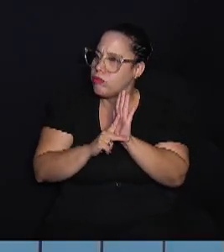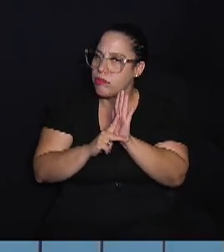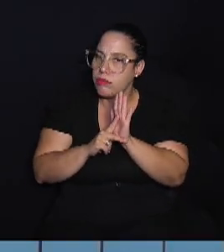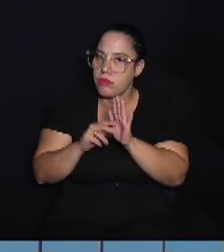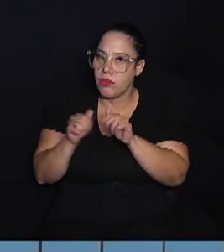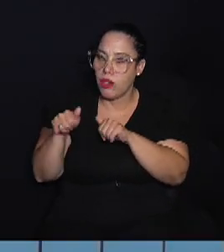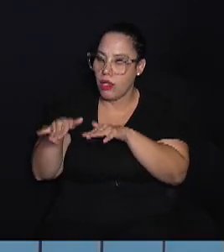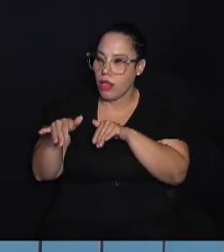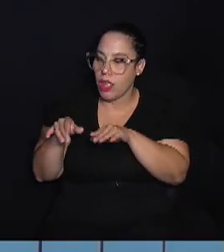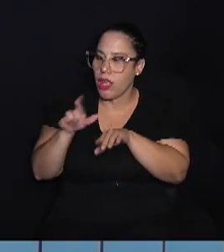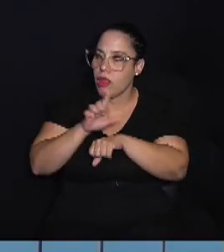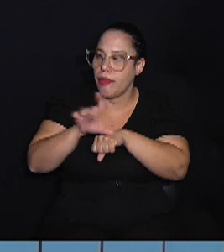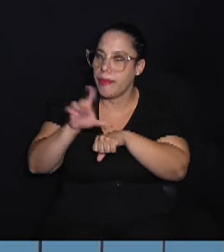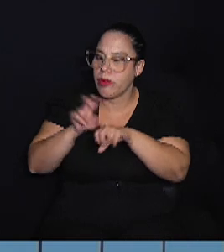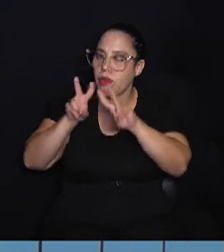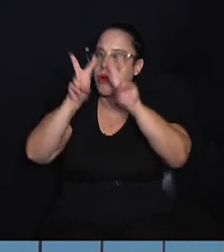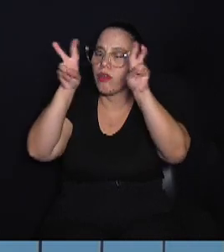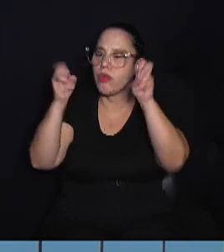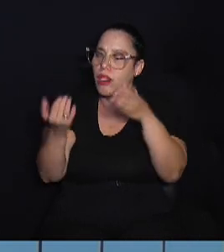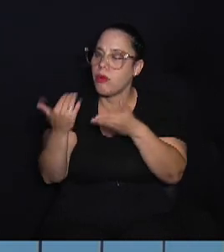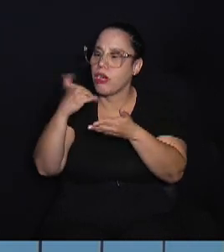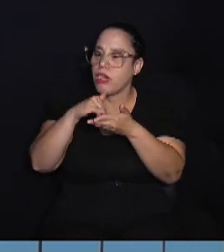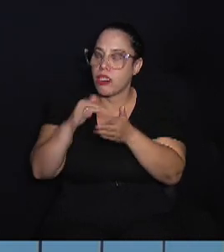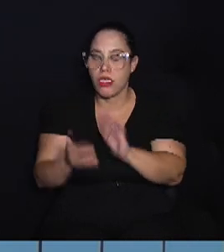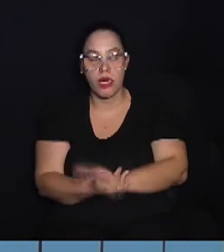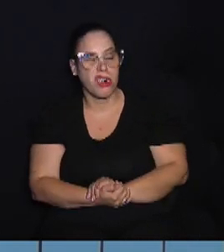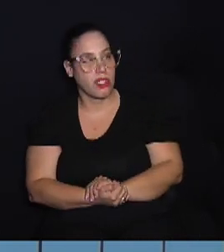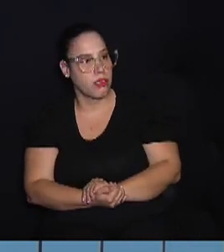Setembro Lilás? Qual que é o tema que ela traz?